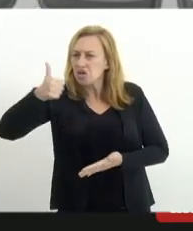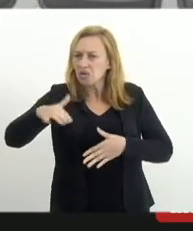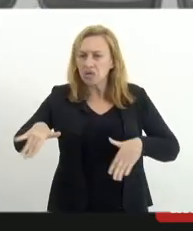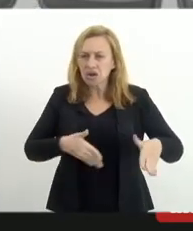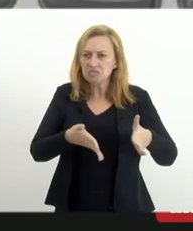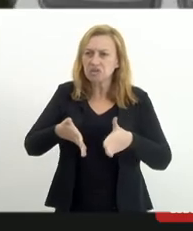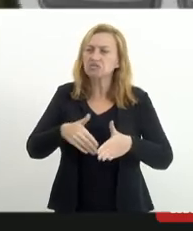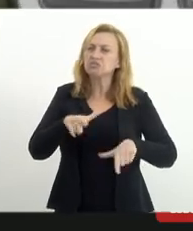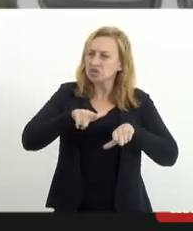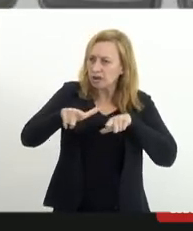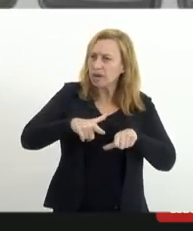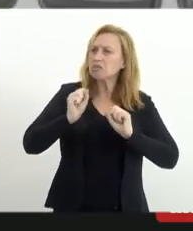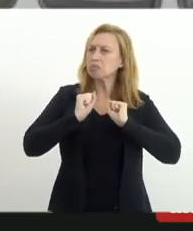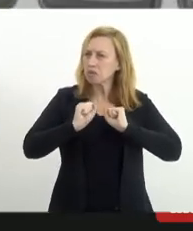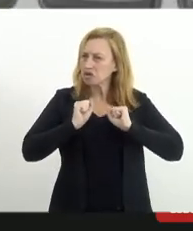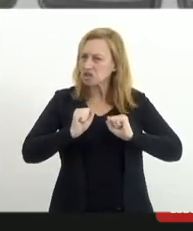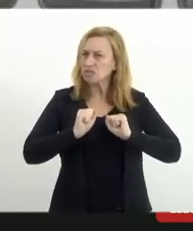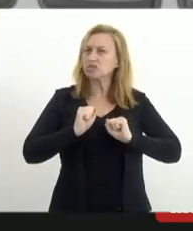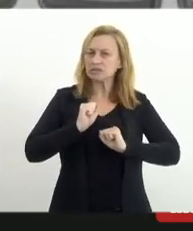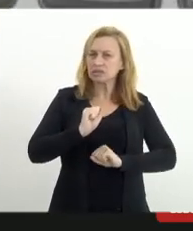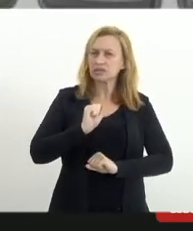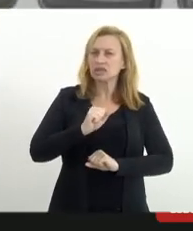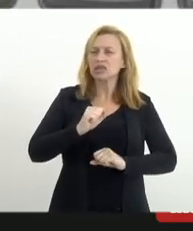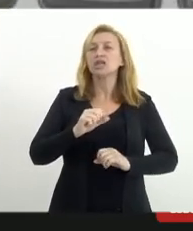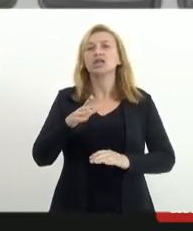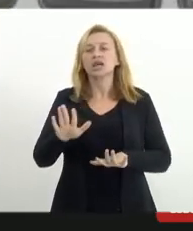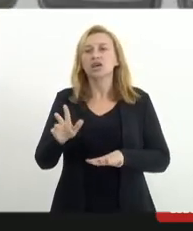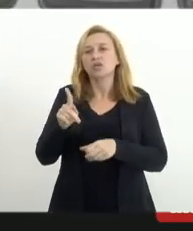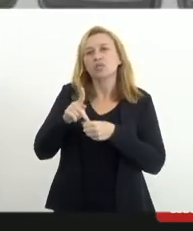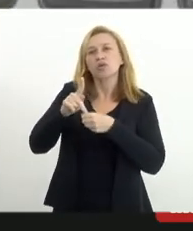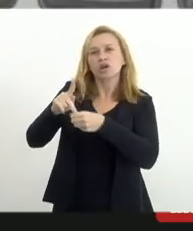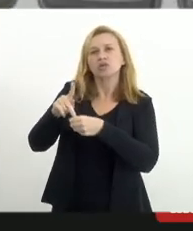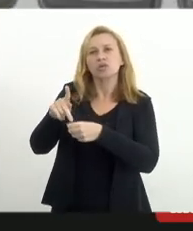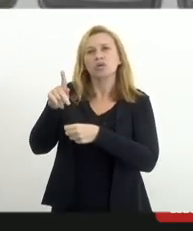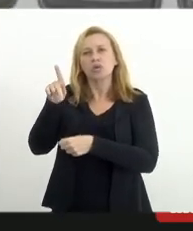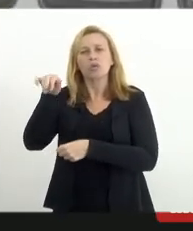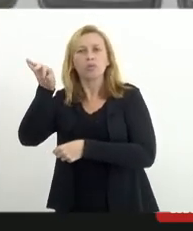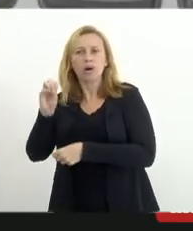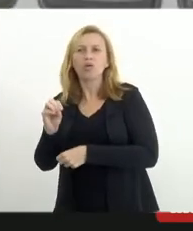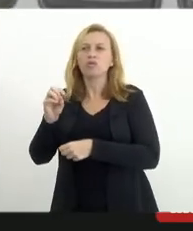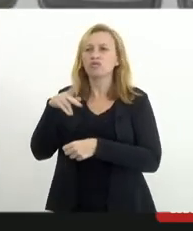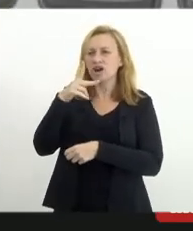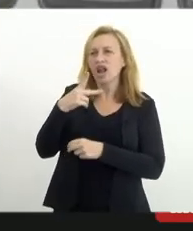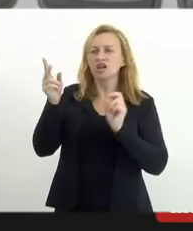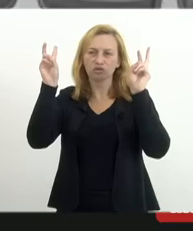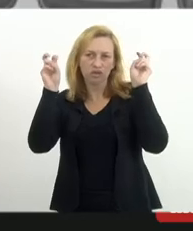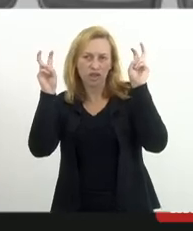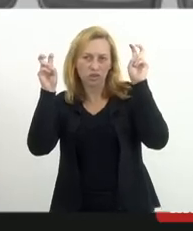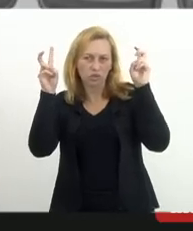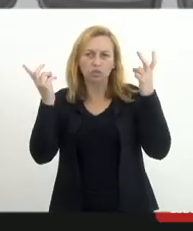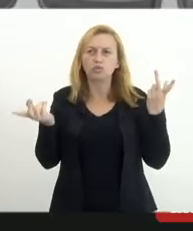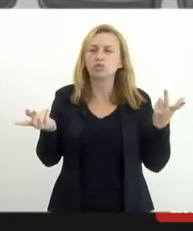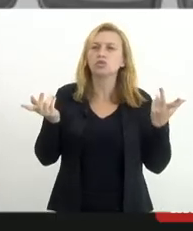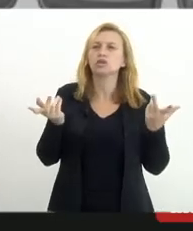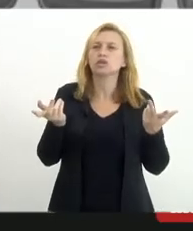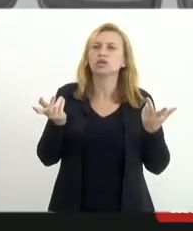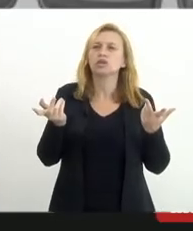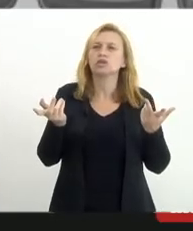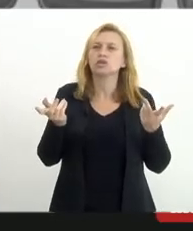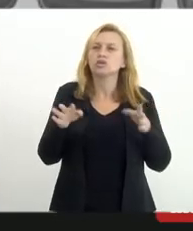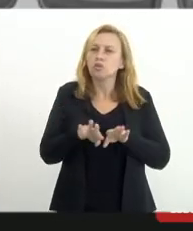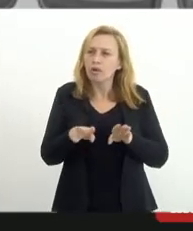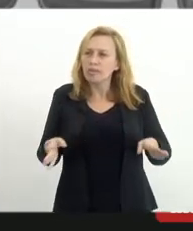dos trabalhos nós possamos, e aí, procurador Paulo Henrique, tratar das questões envolvendo o contencioso numa